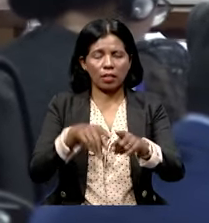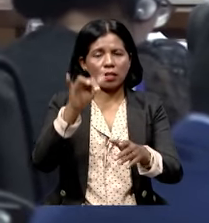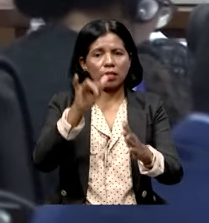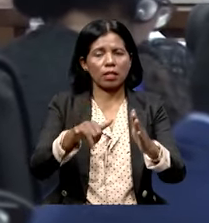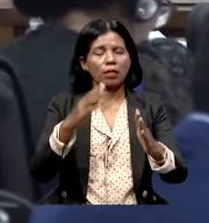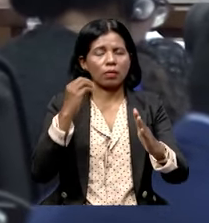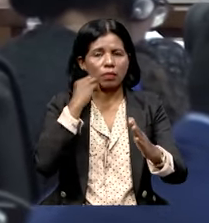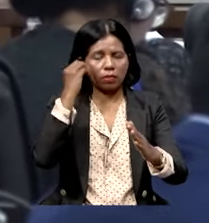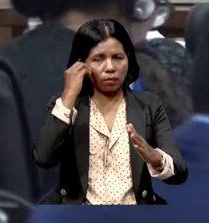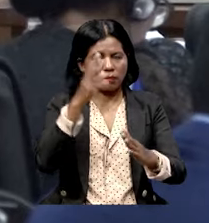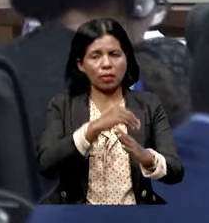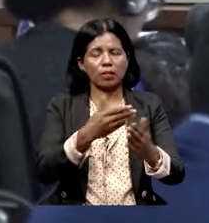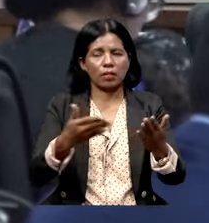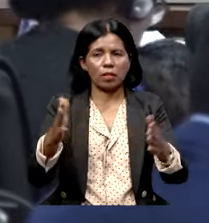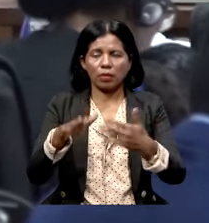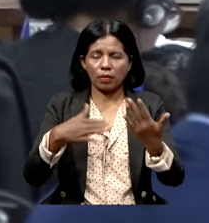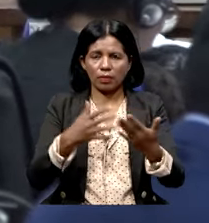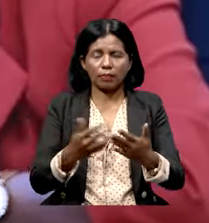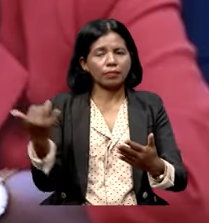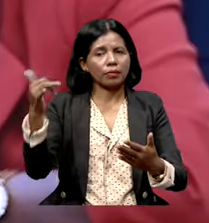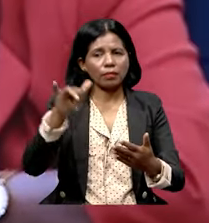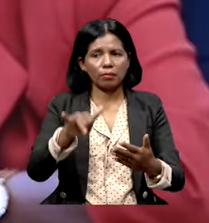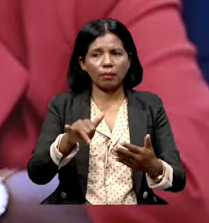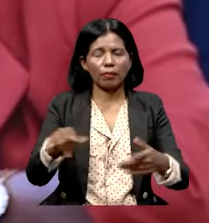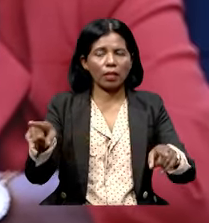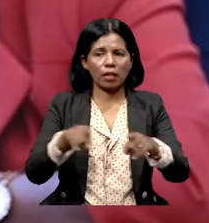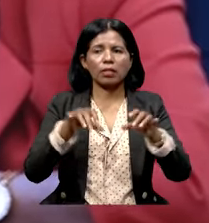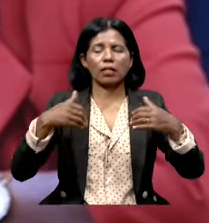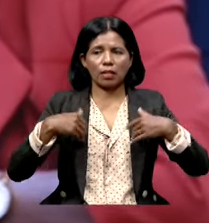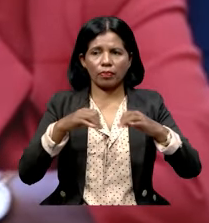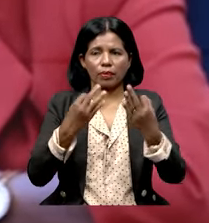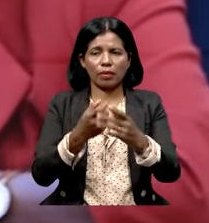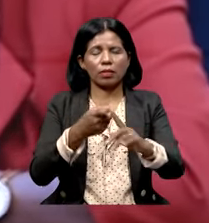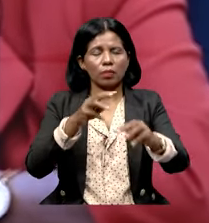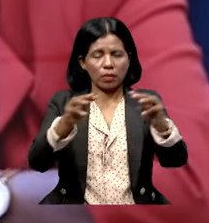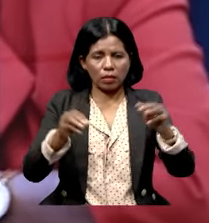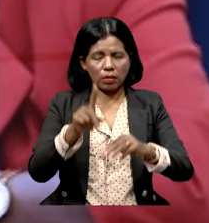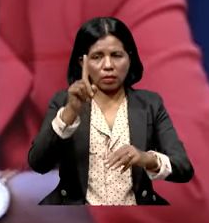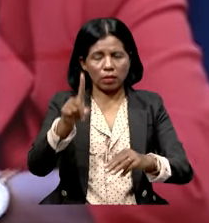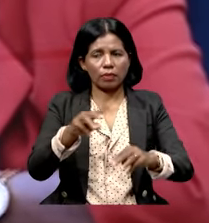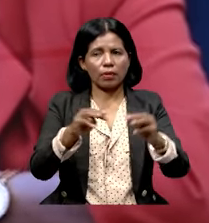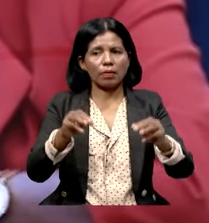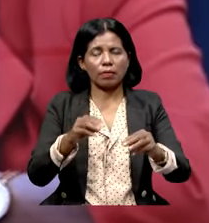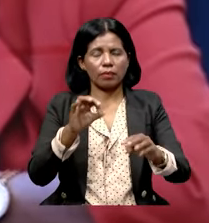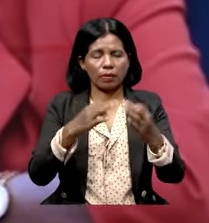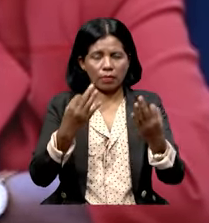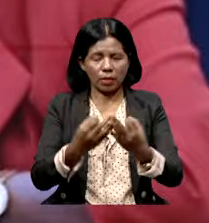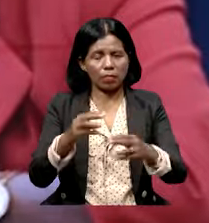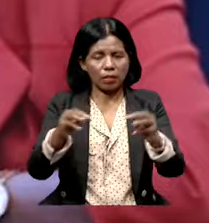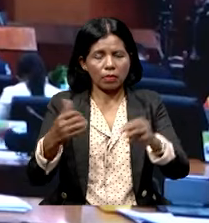fate no alojamento. Sira Balo, né, bem Macanesson e a família, russe município e família Balo e município né, Bessira destaca